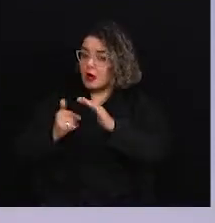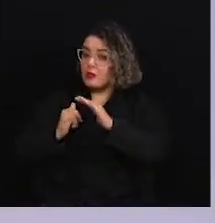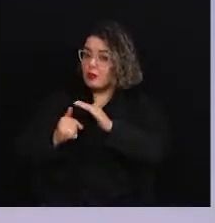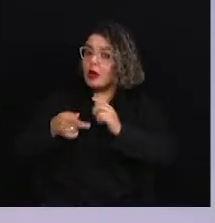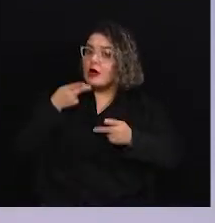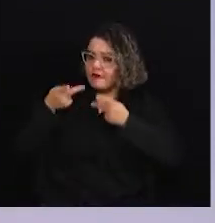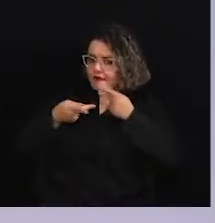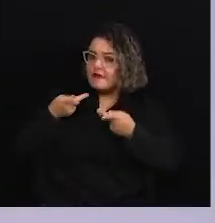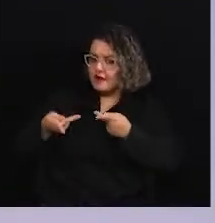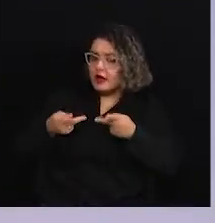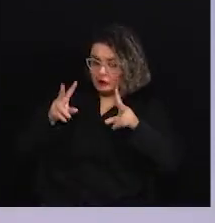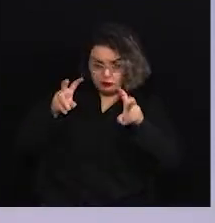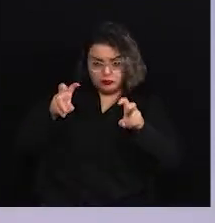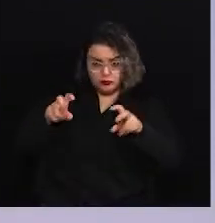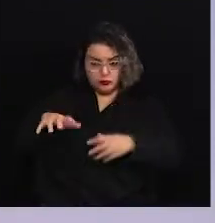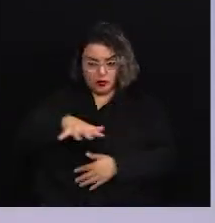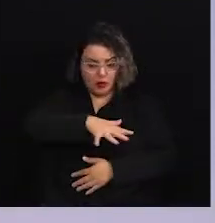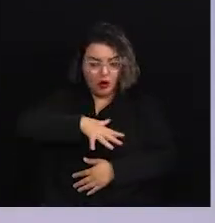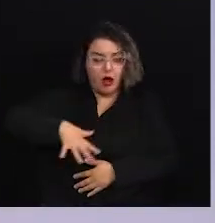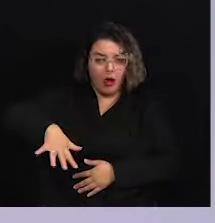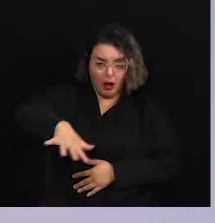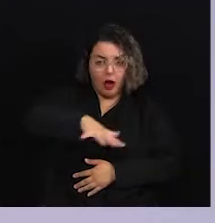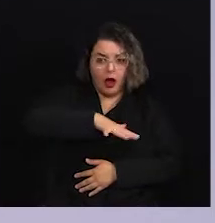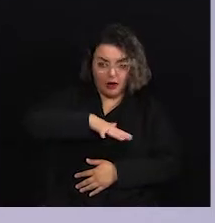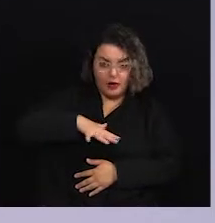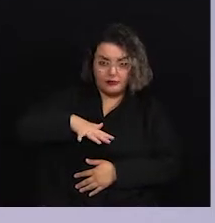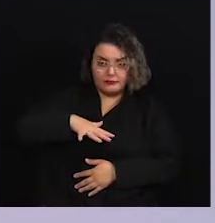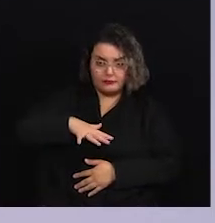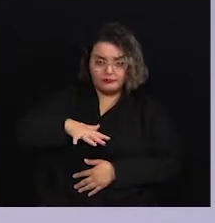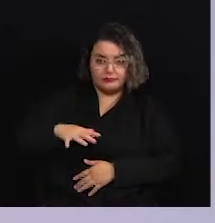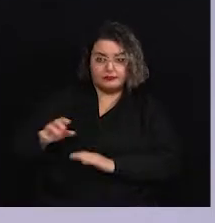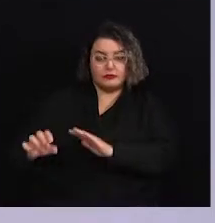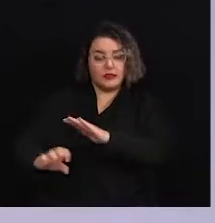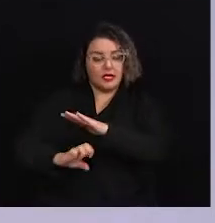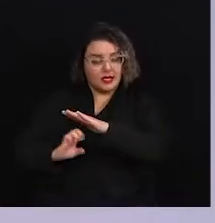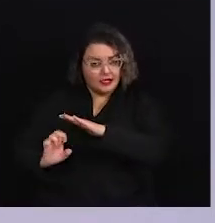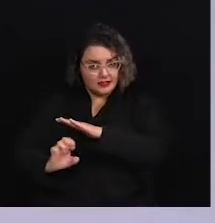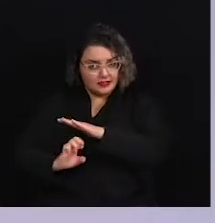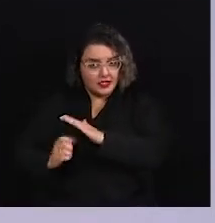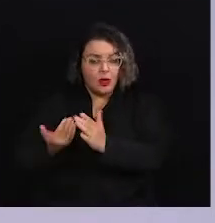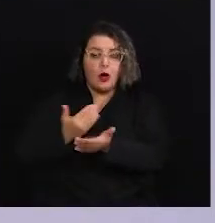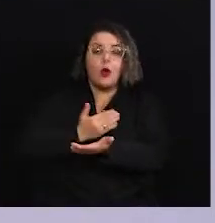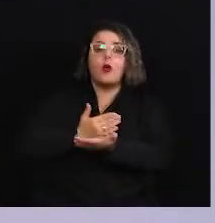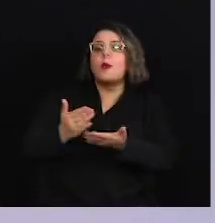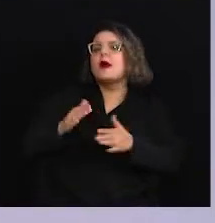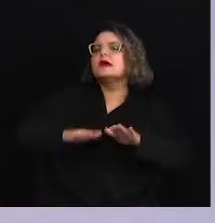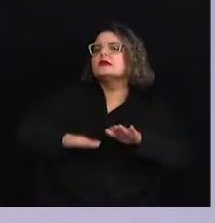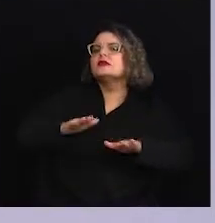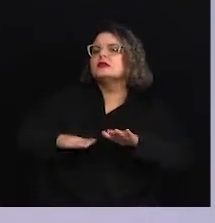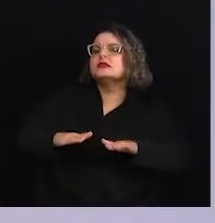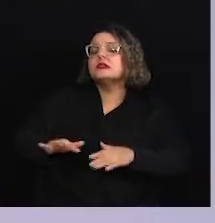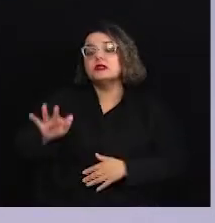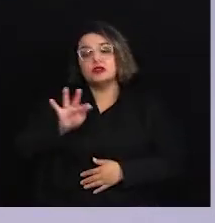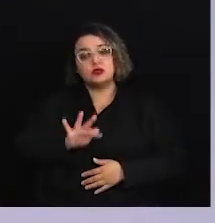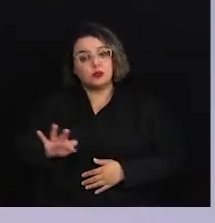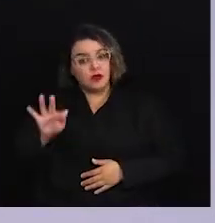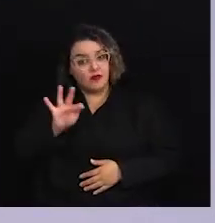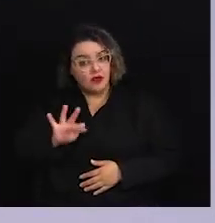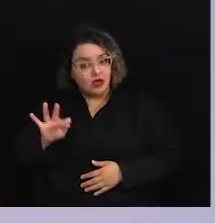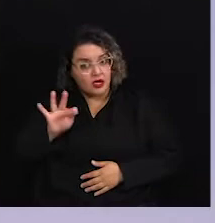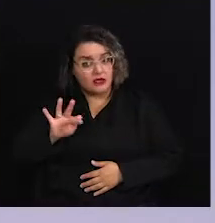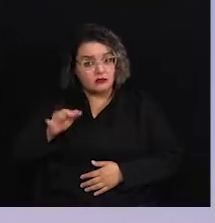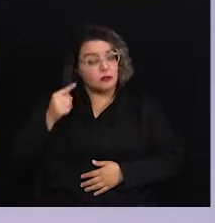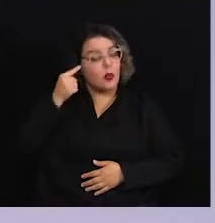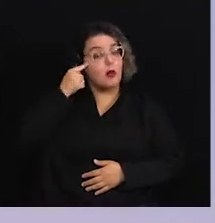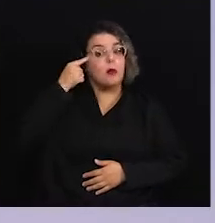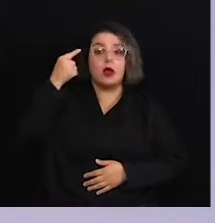continuar falando sobre esse universo das empresas que começam muitas vezes numa universidade,